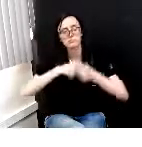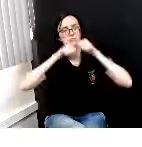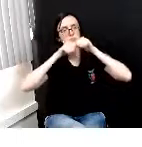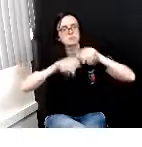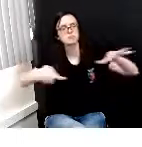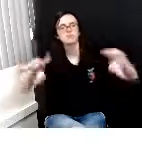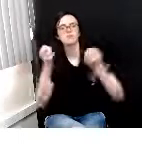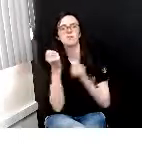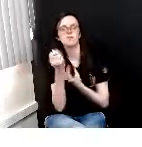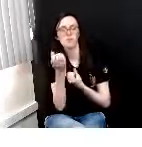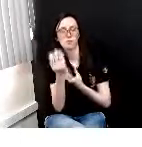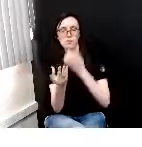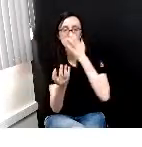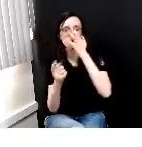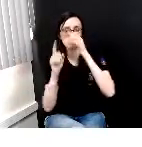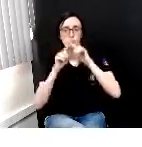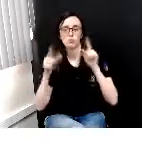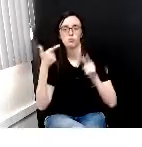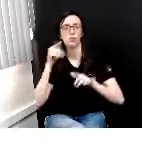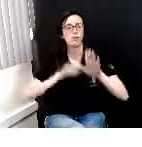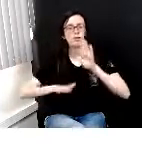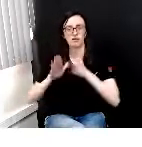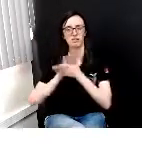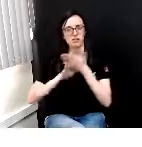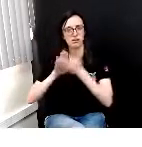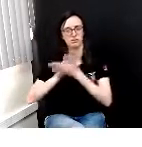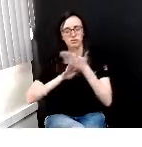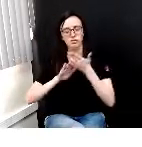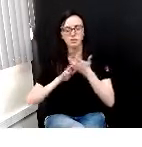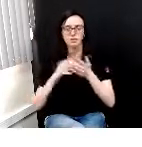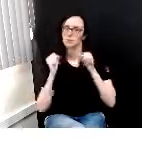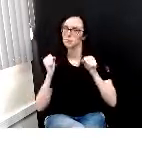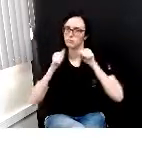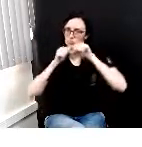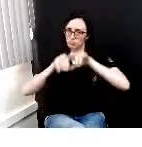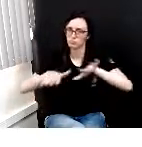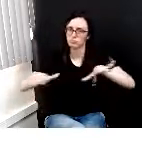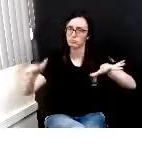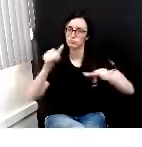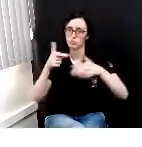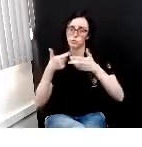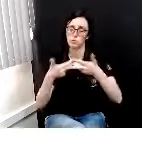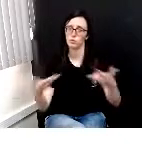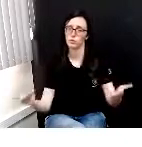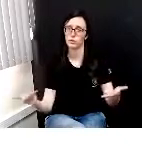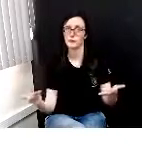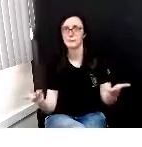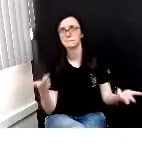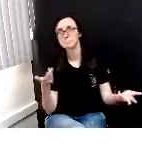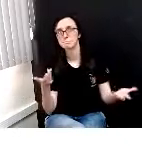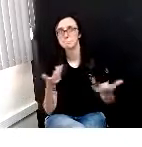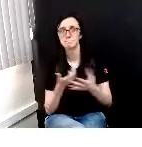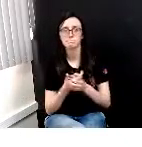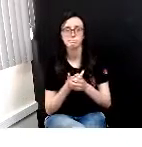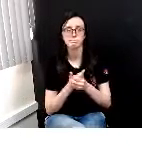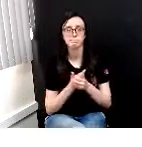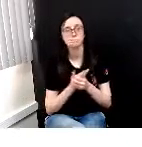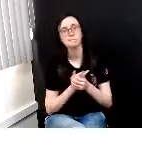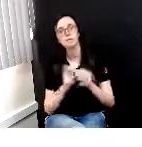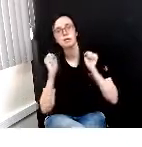informação sem ter esse cuidado, eu posso estar veiculando algo que